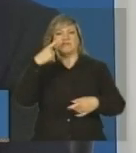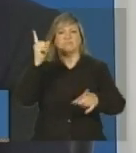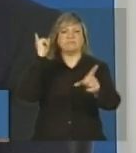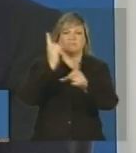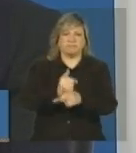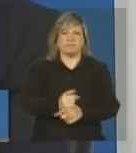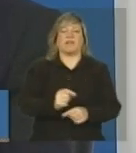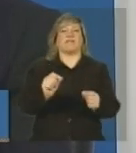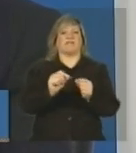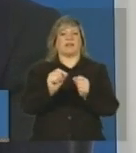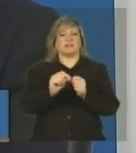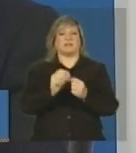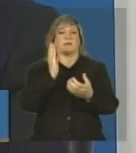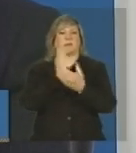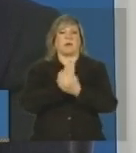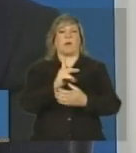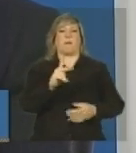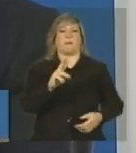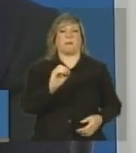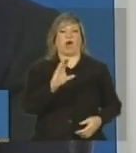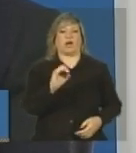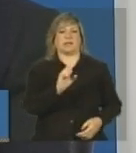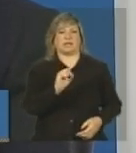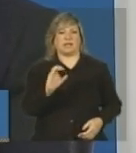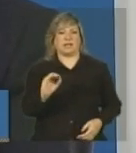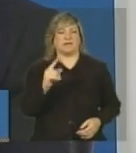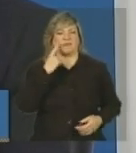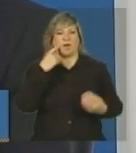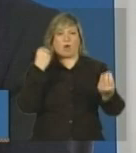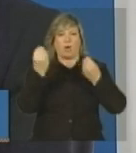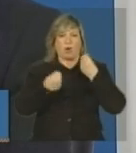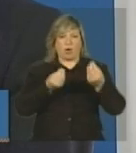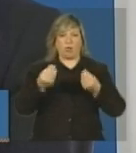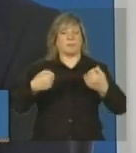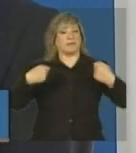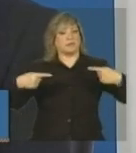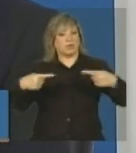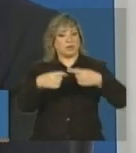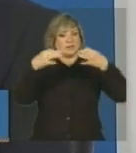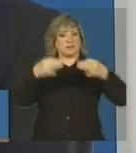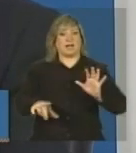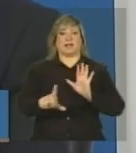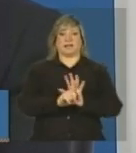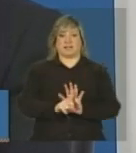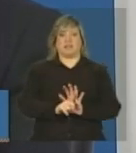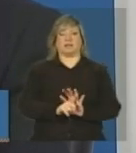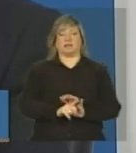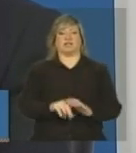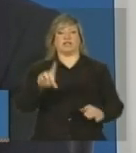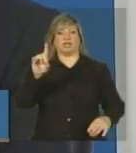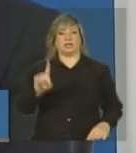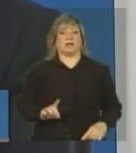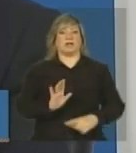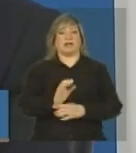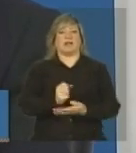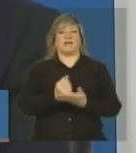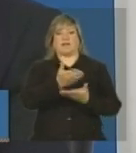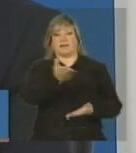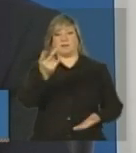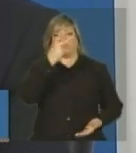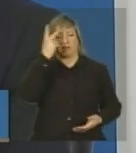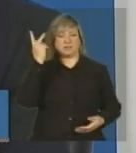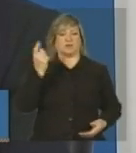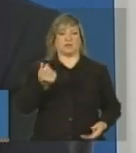para cada um desses beneficiários para poder garantir o devido processo legal, o direito à defesa do